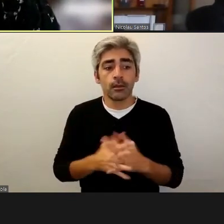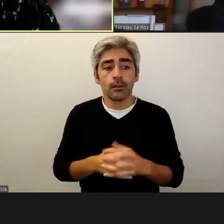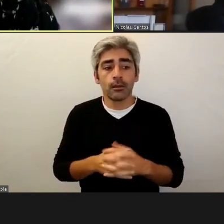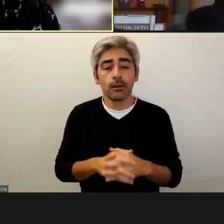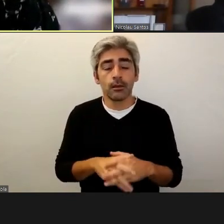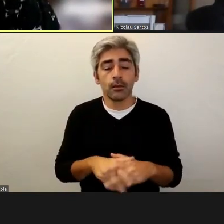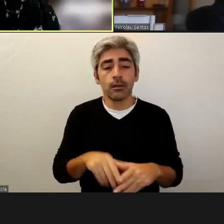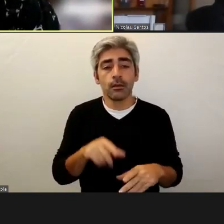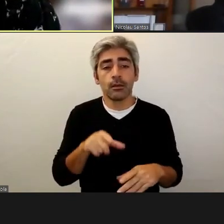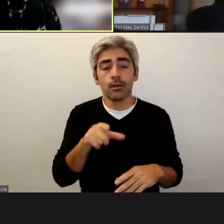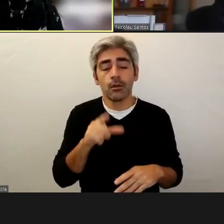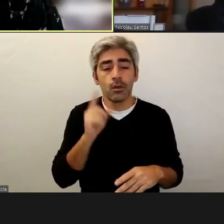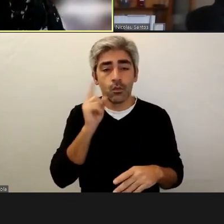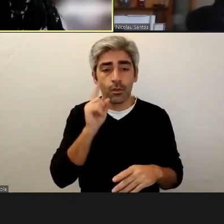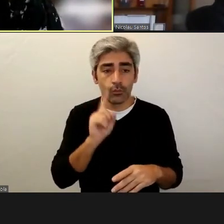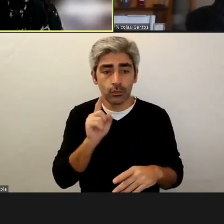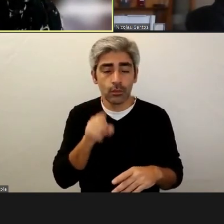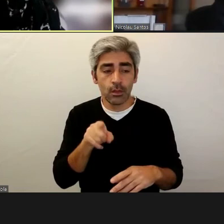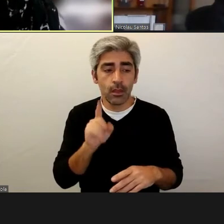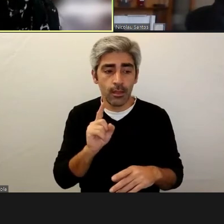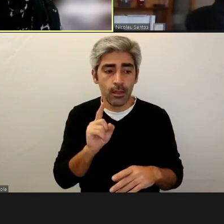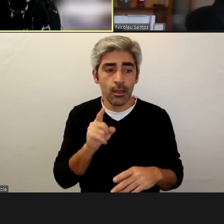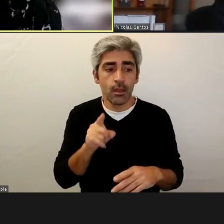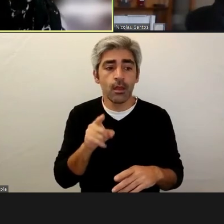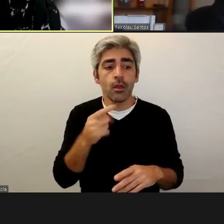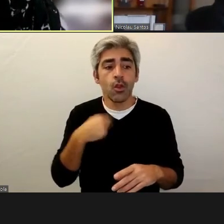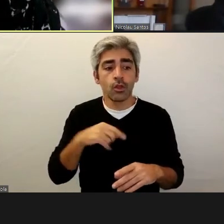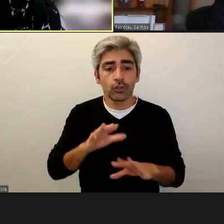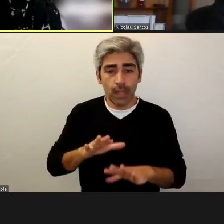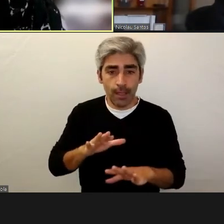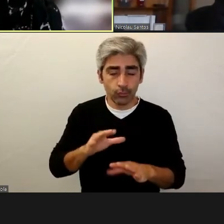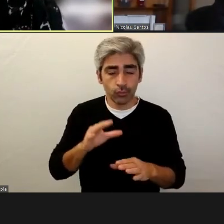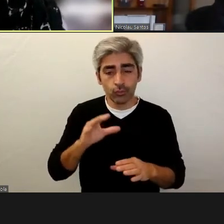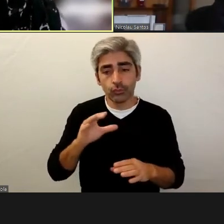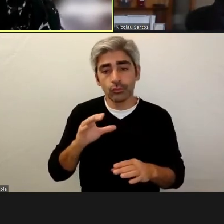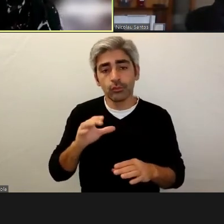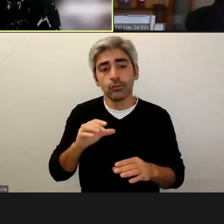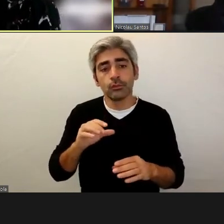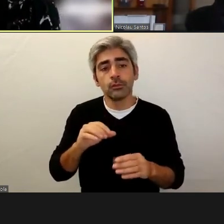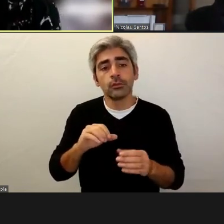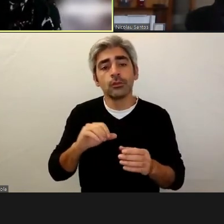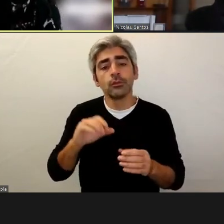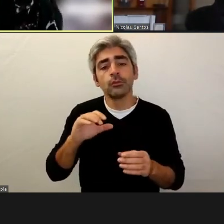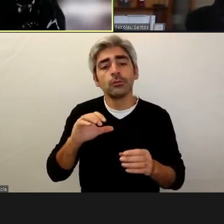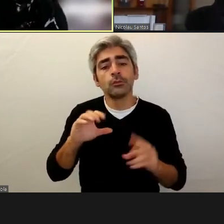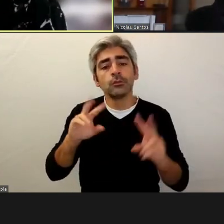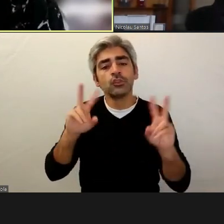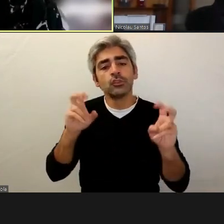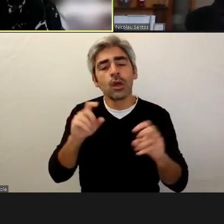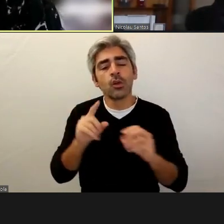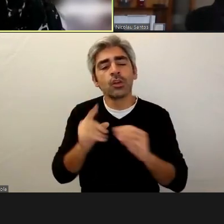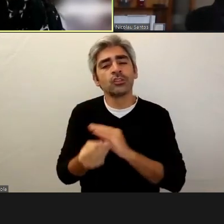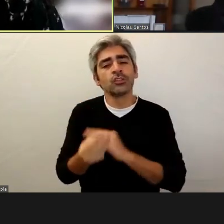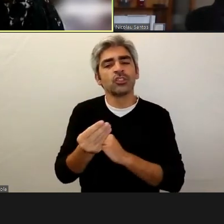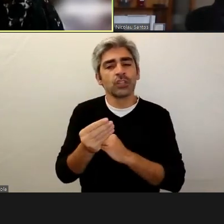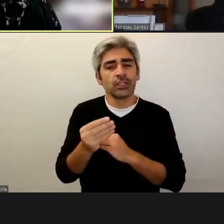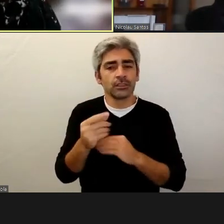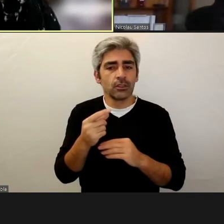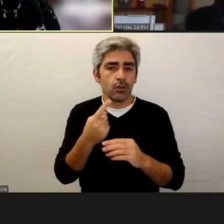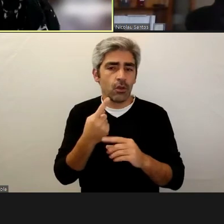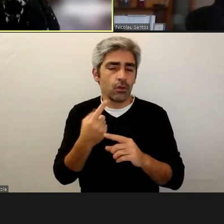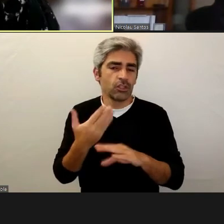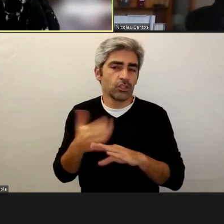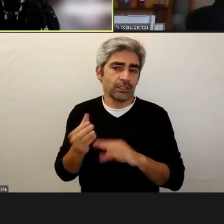e que não é relevante neste contexto, que é saber se estamos num período de Estado em que foi decretado um estado de exceção ou se não estamos. Por